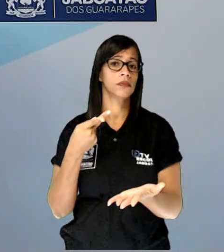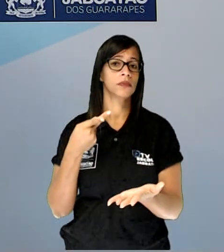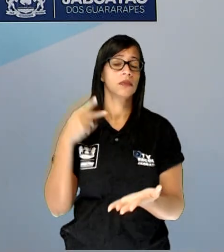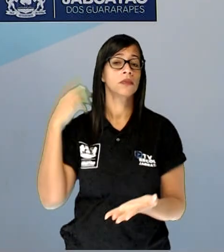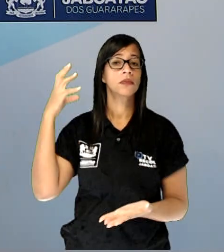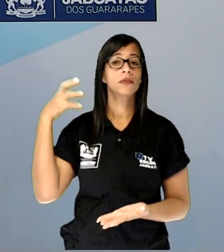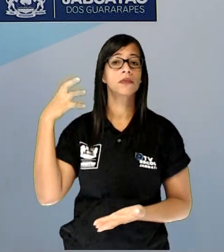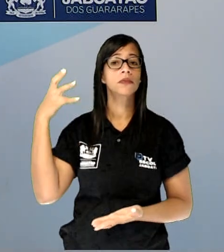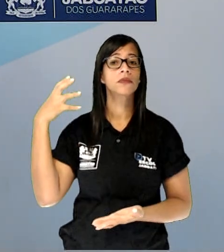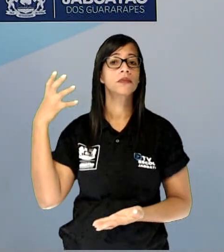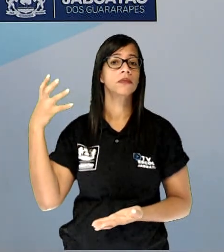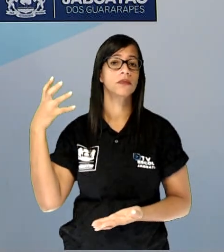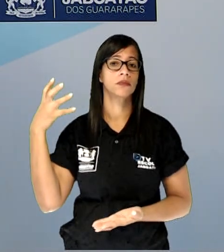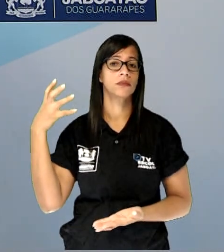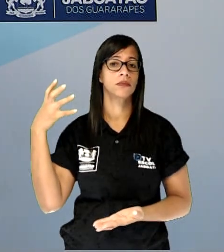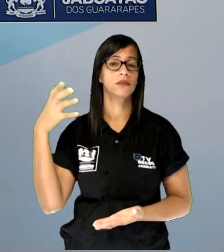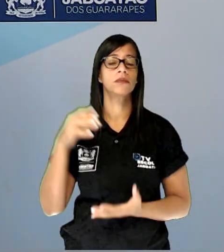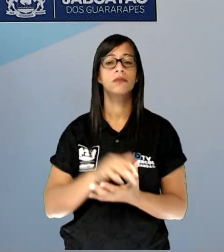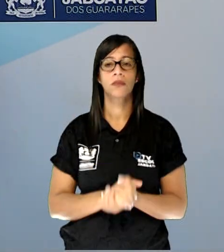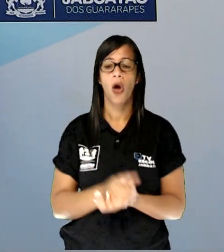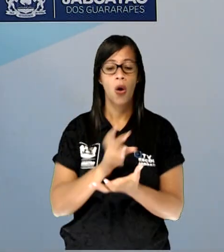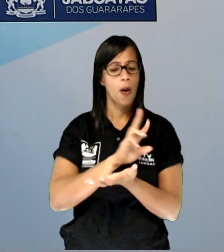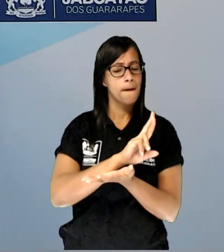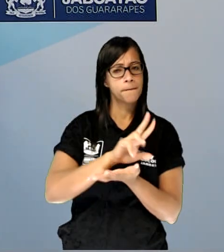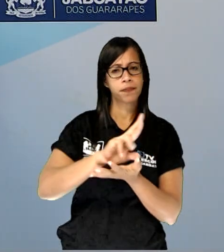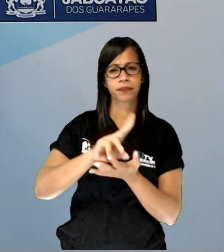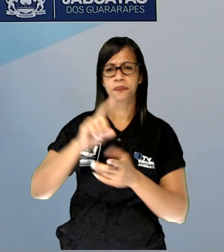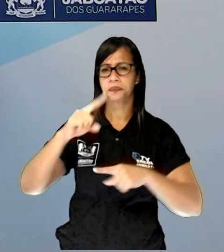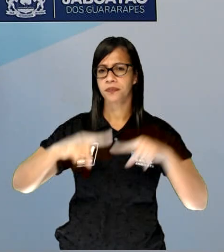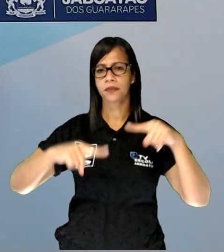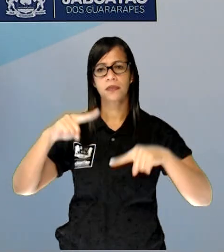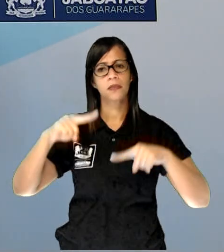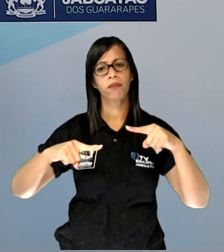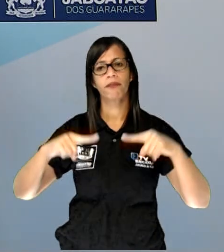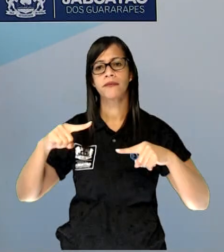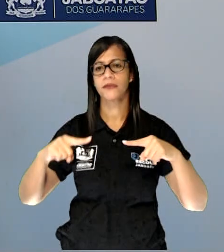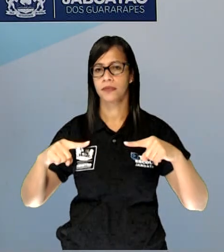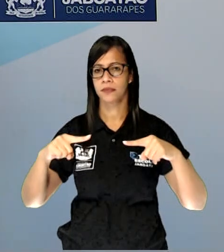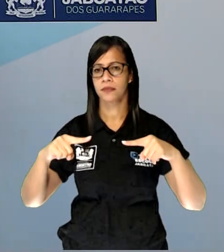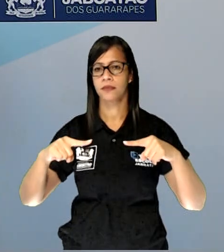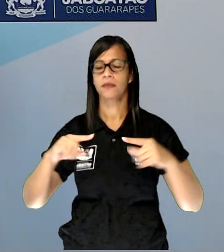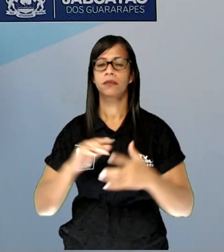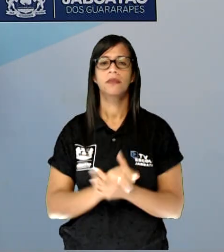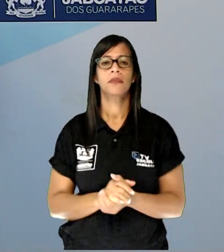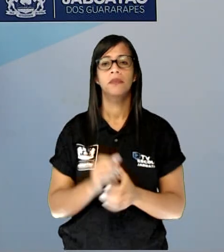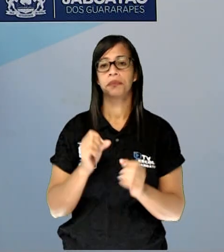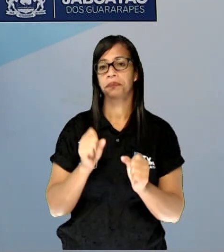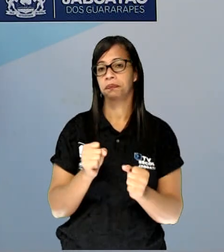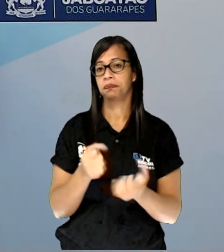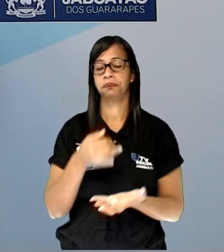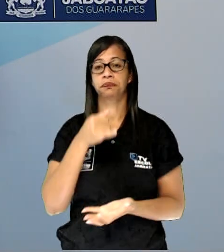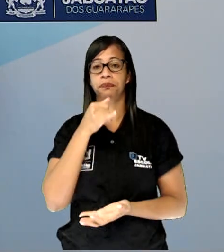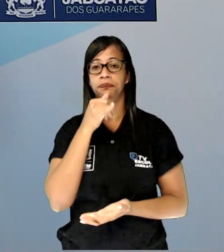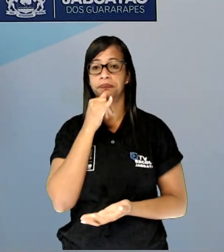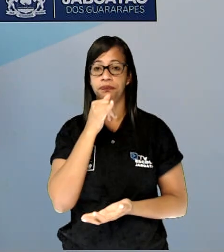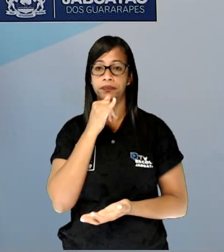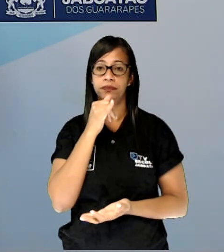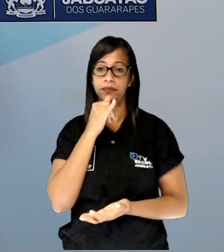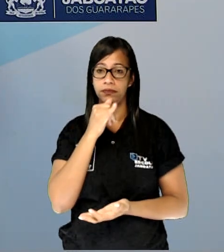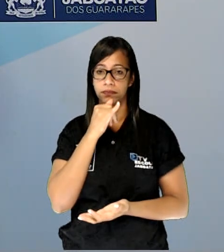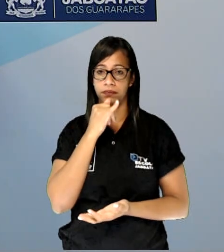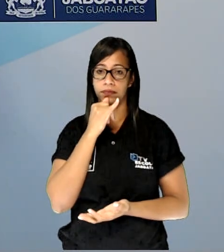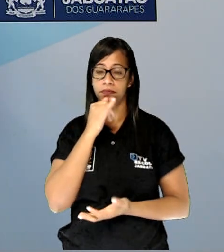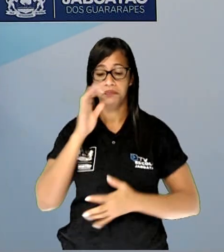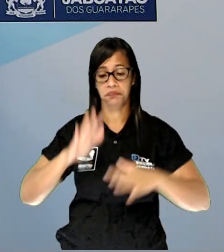ser produzidos por diversos materiais, tá? Podem ser produzidos pelos instrumentos